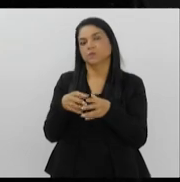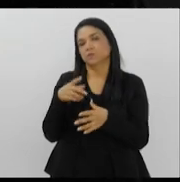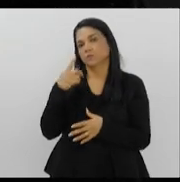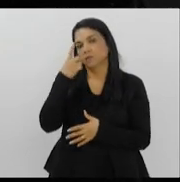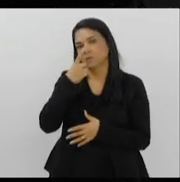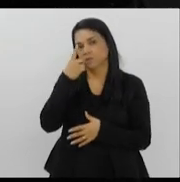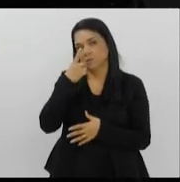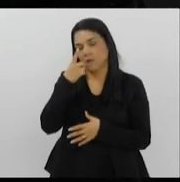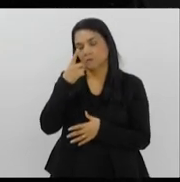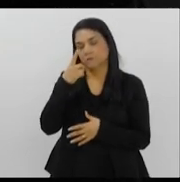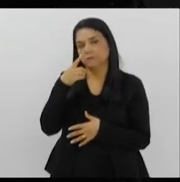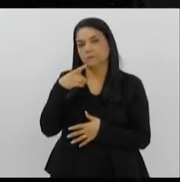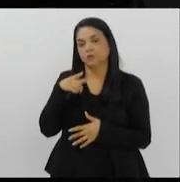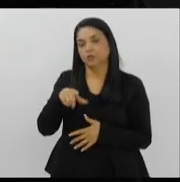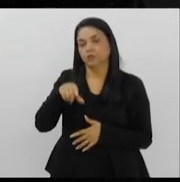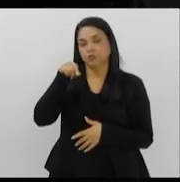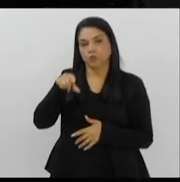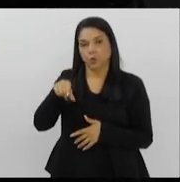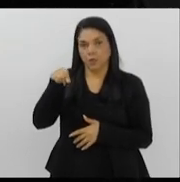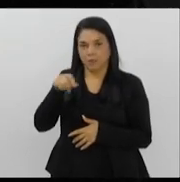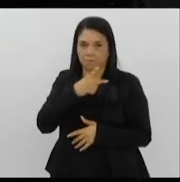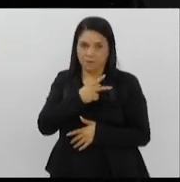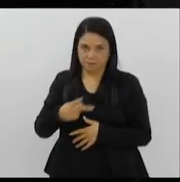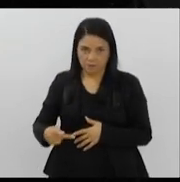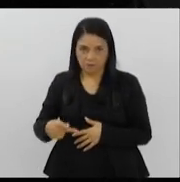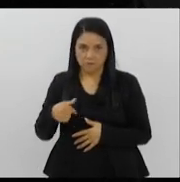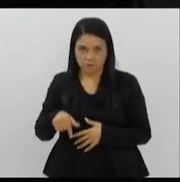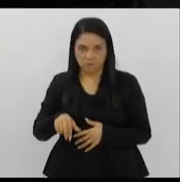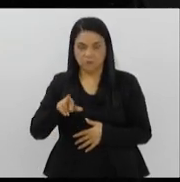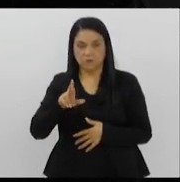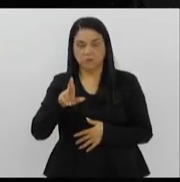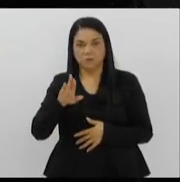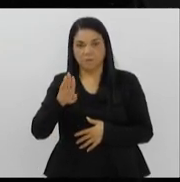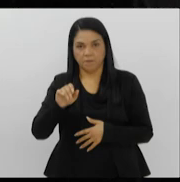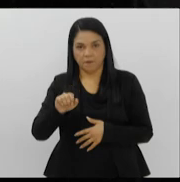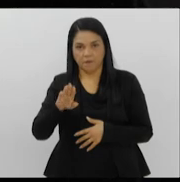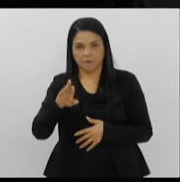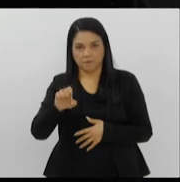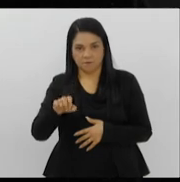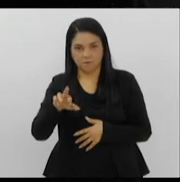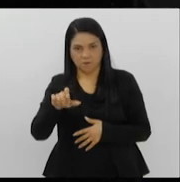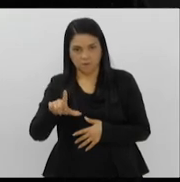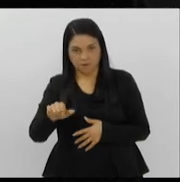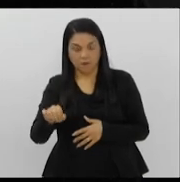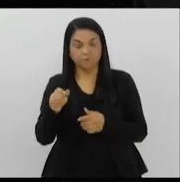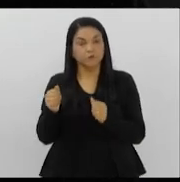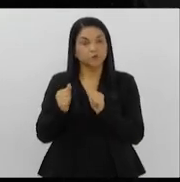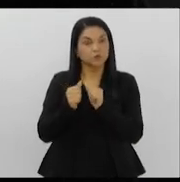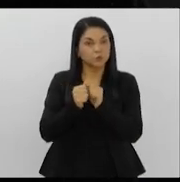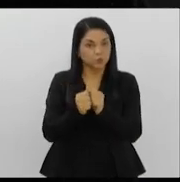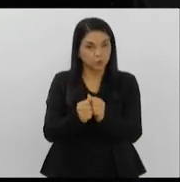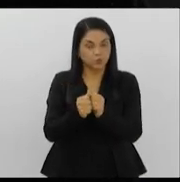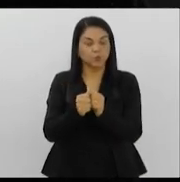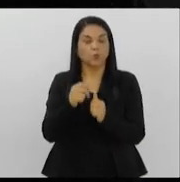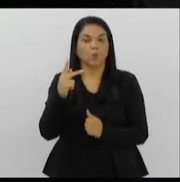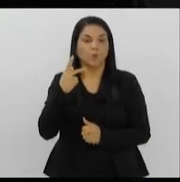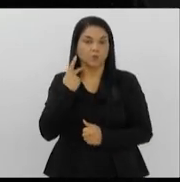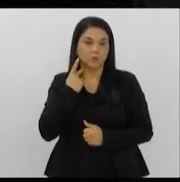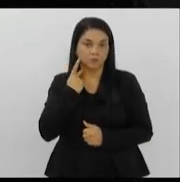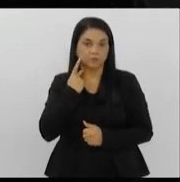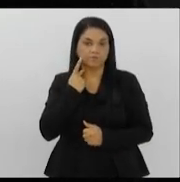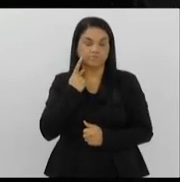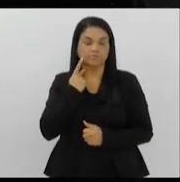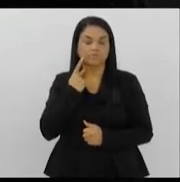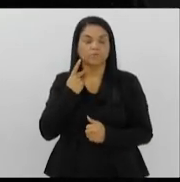a Procuradoria do Estado, de buscar, junto ao ministro, que ele possa proferir